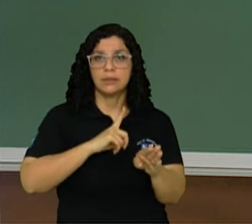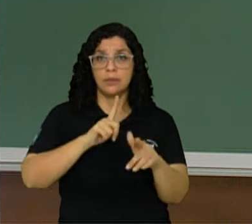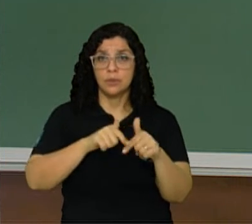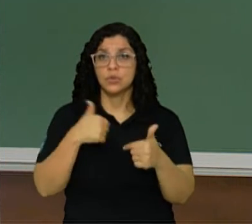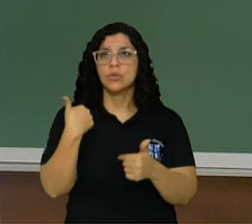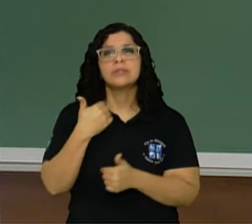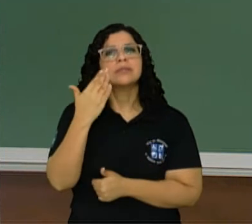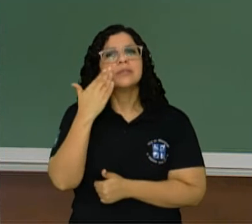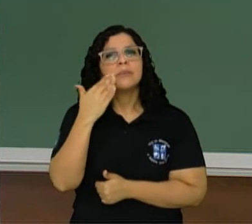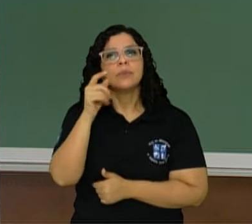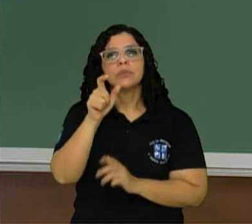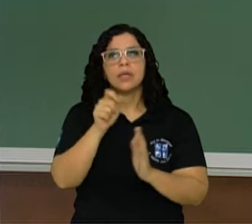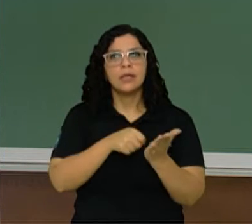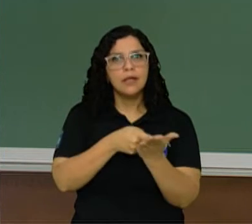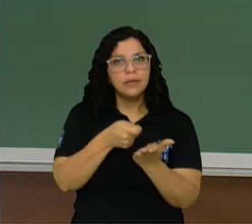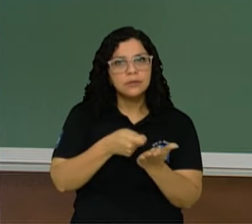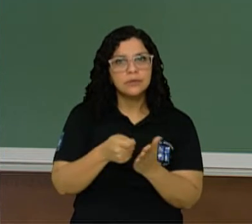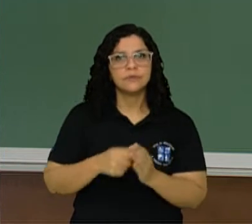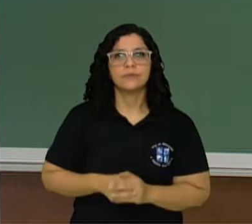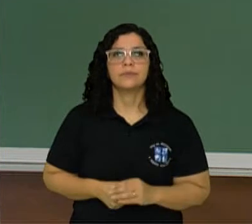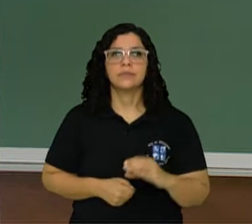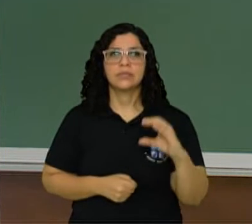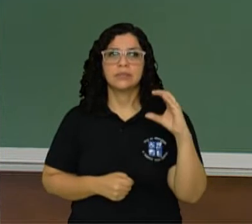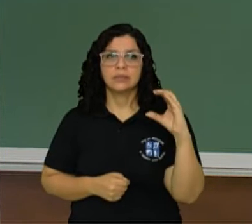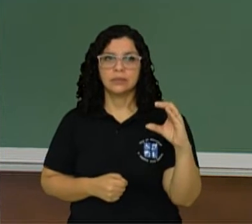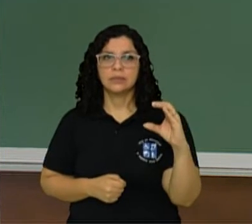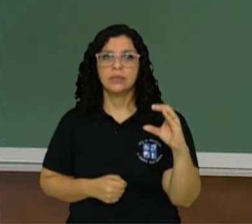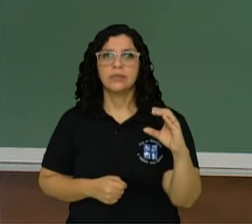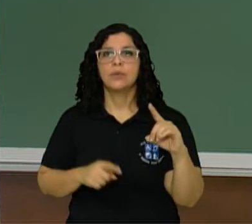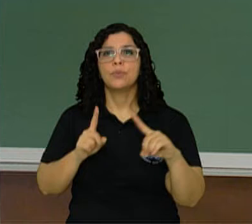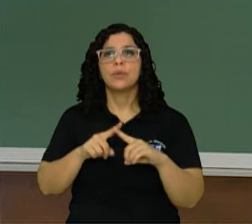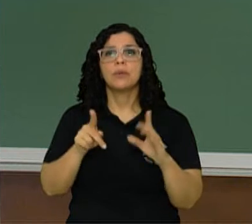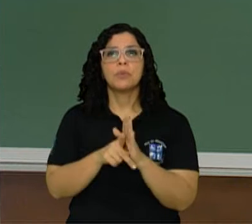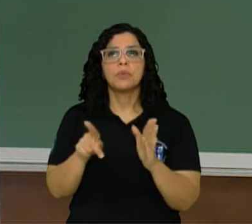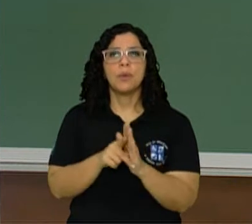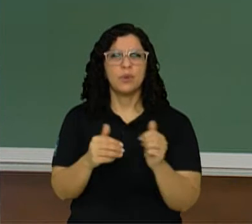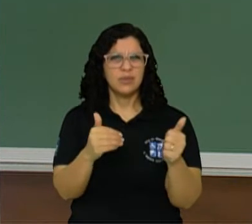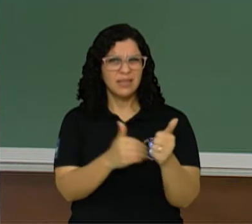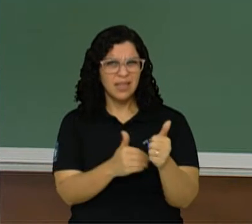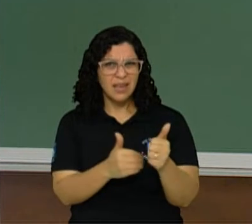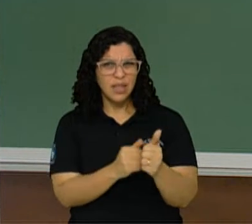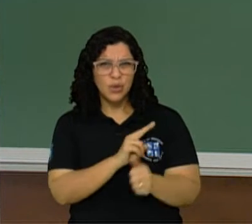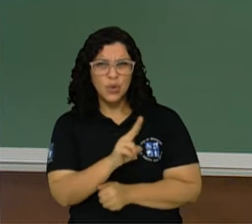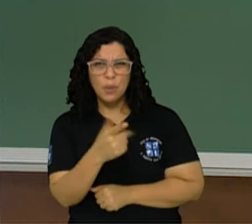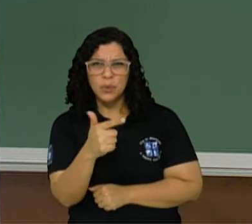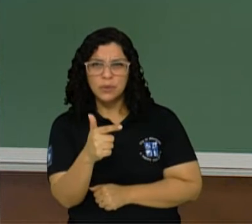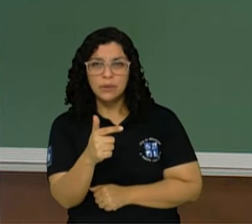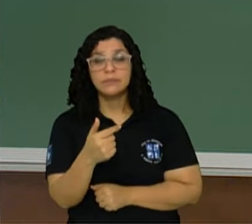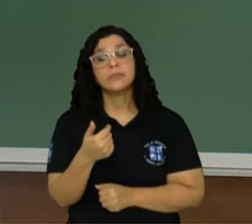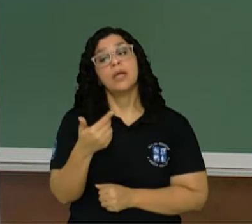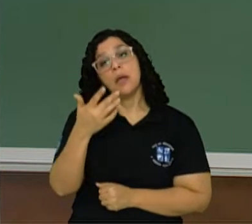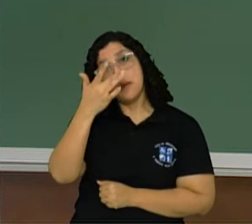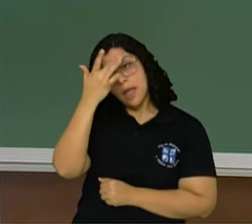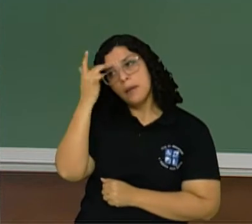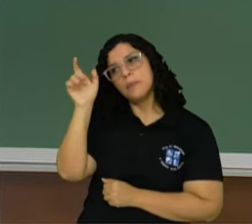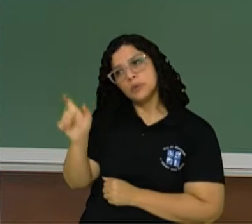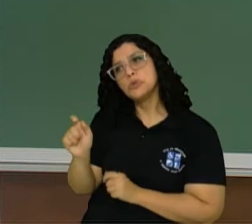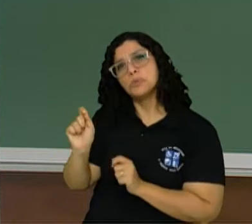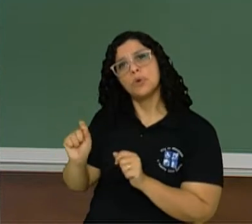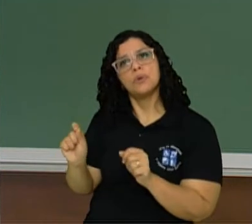temos as gravuras. Alternativa C, por ser uma obra anônima. Pode até ser que o artista